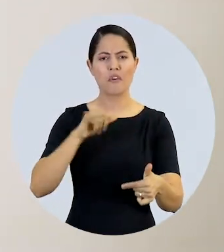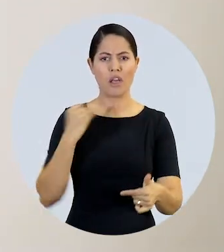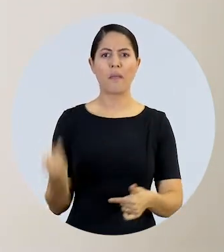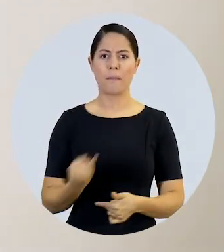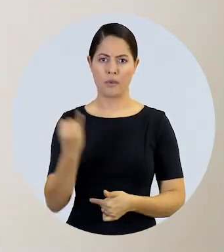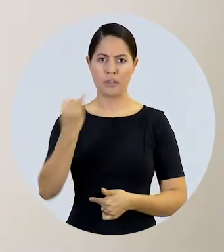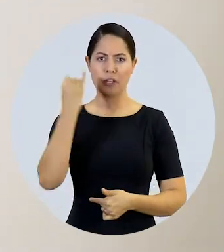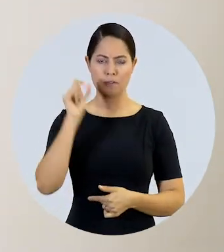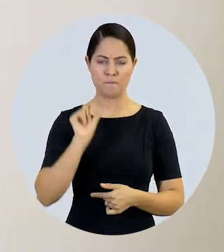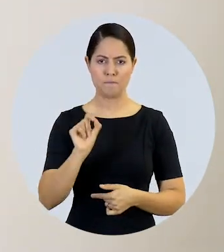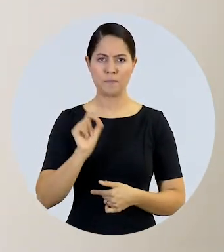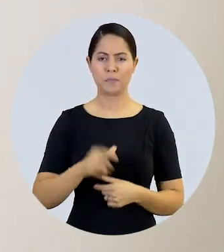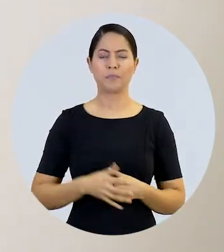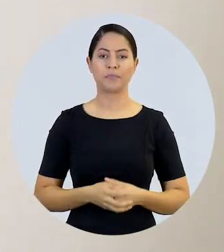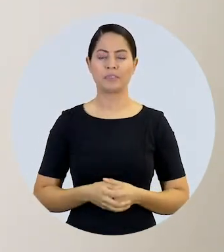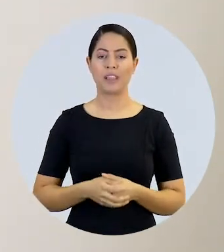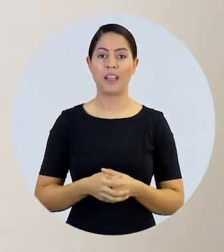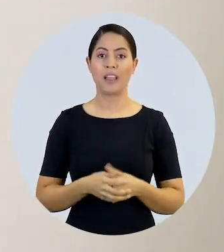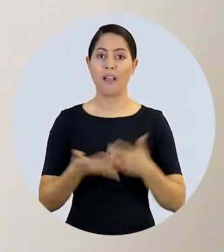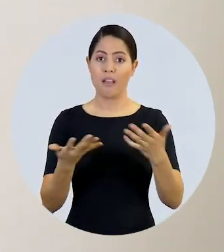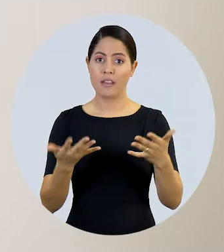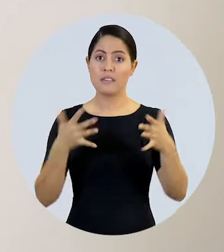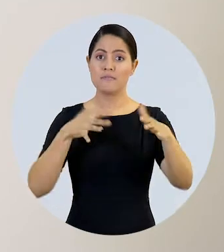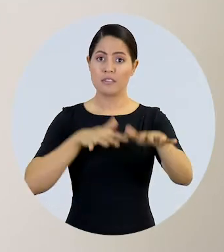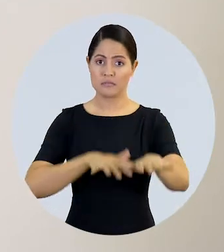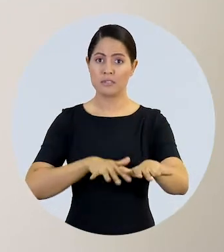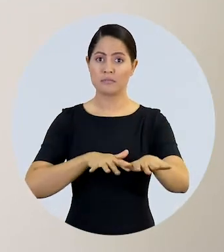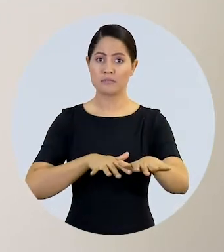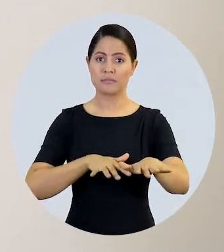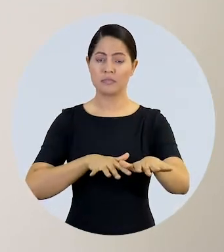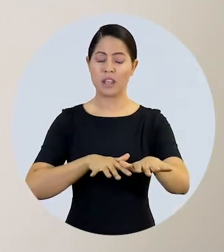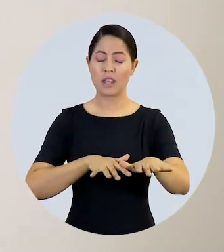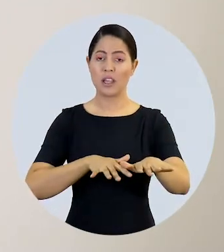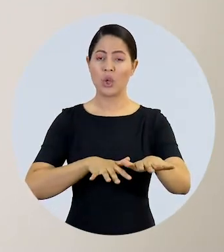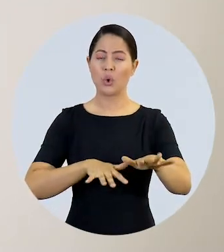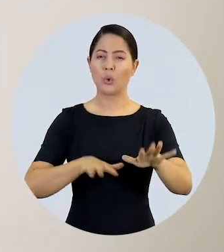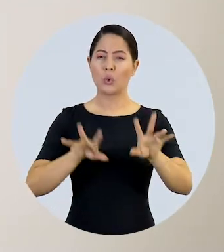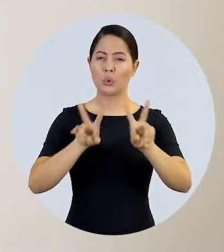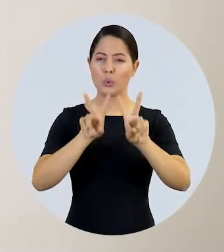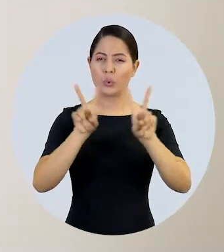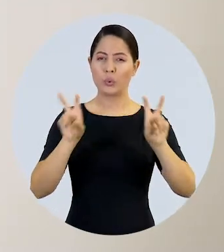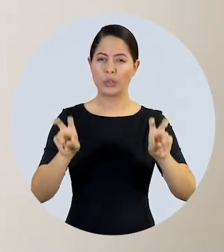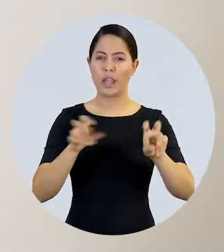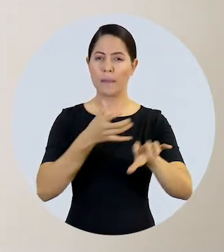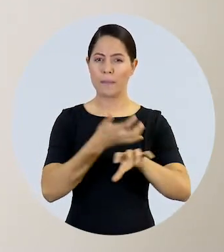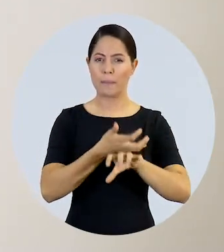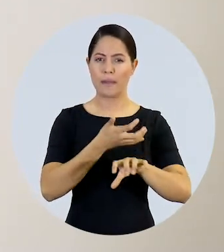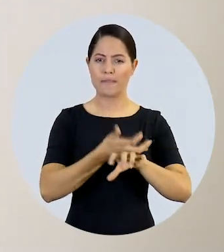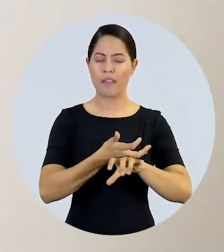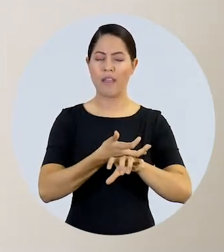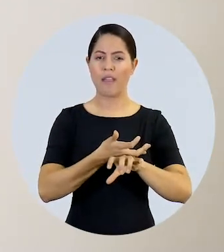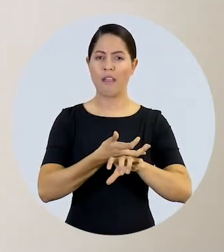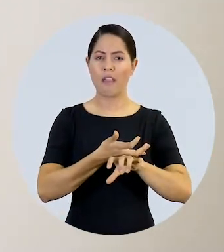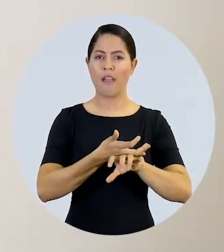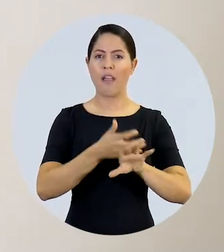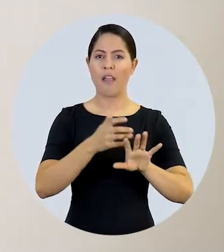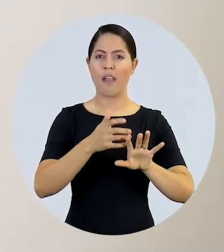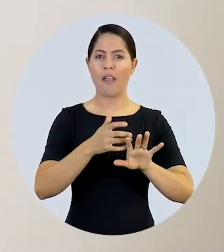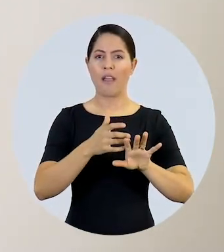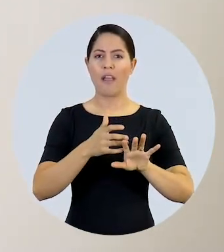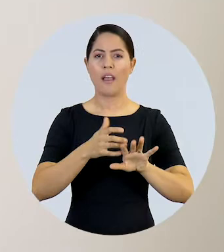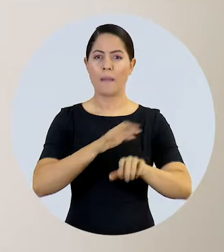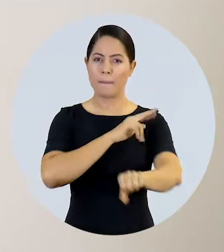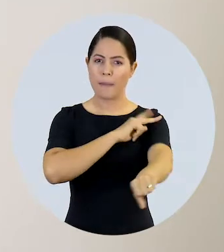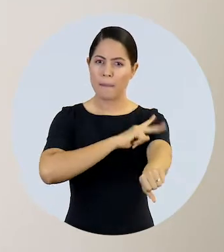importantes. A inserção da disciplina Relações Étnico-Raciais